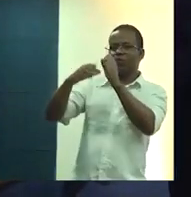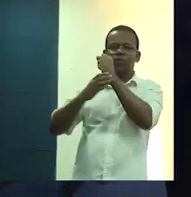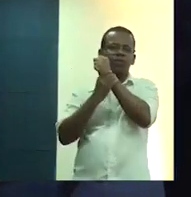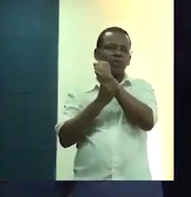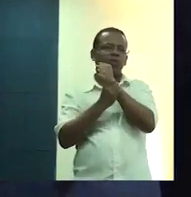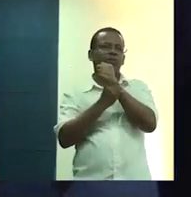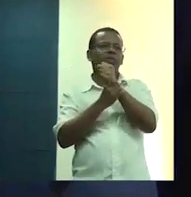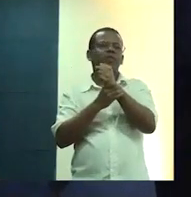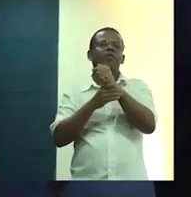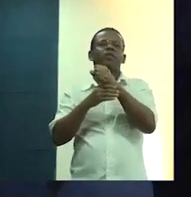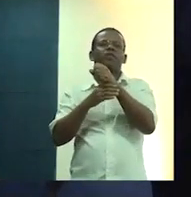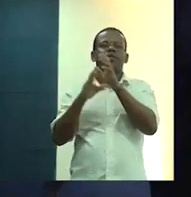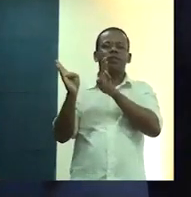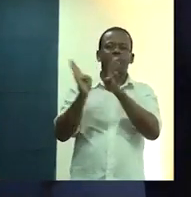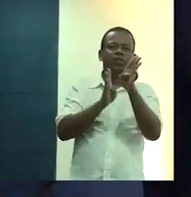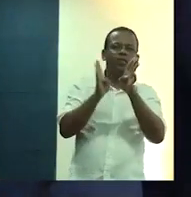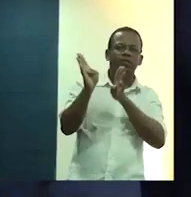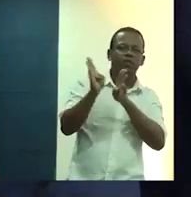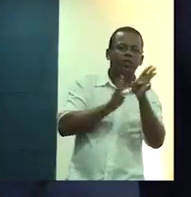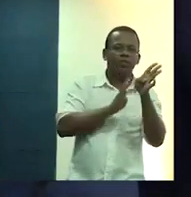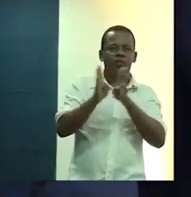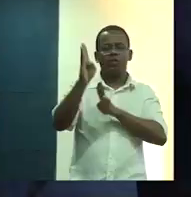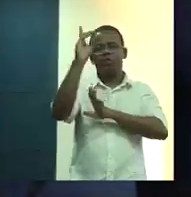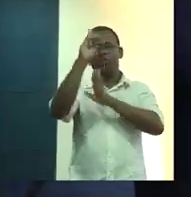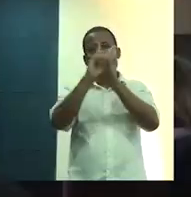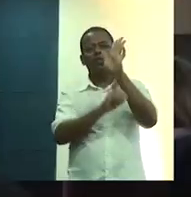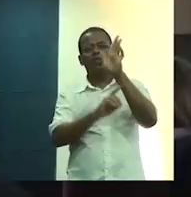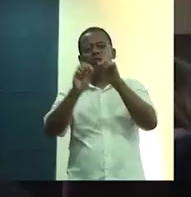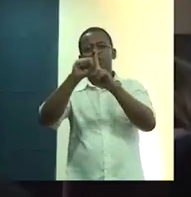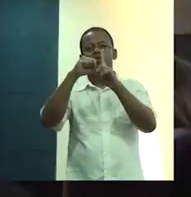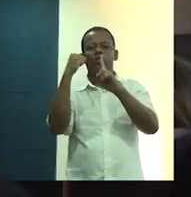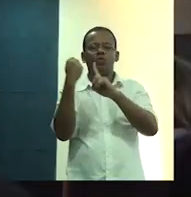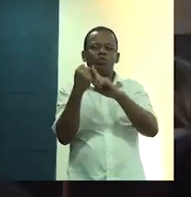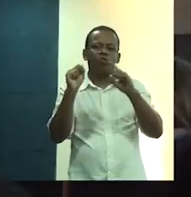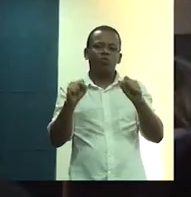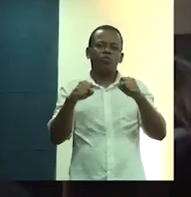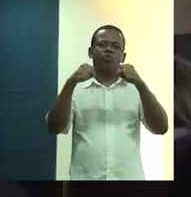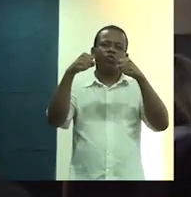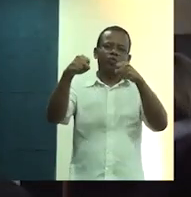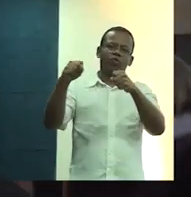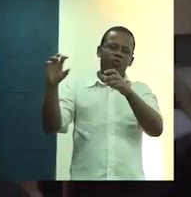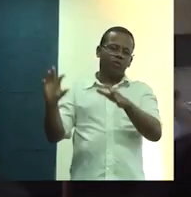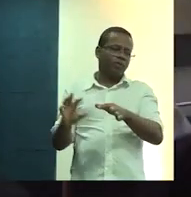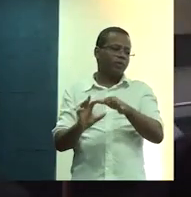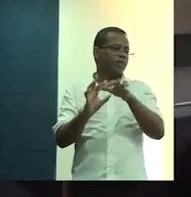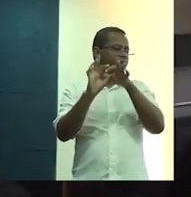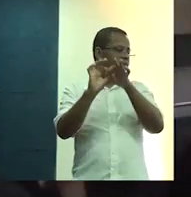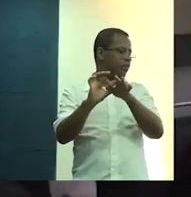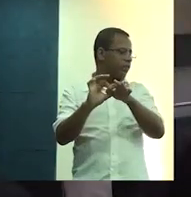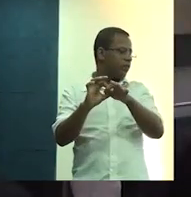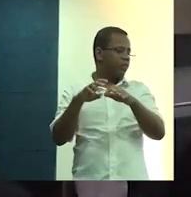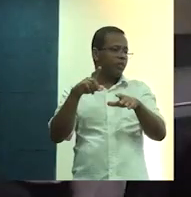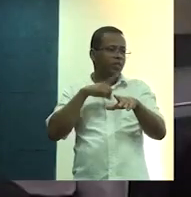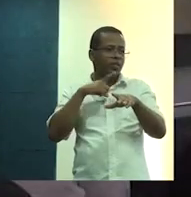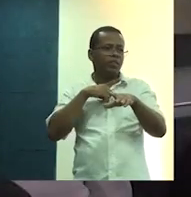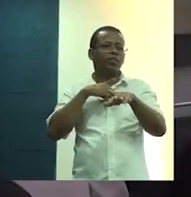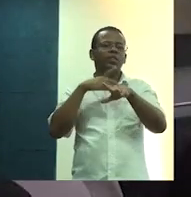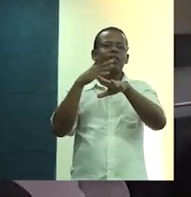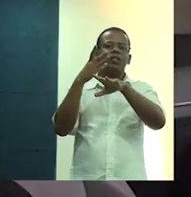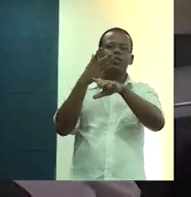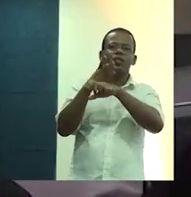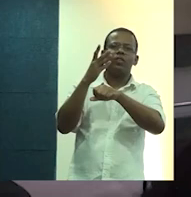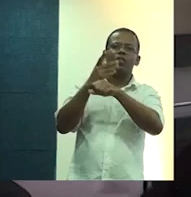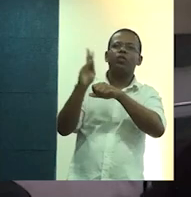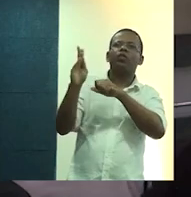ampliar o acesso da população das periferias aos direitos sociais fortalecer essas redes que já existe no território as articulações